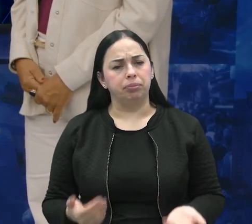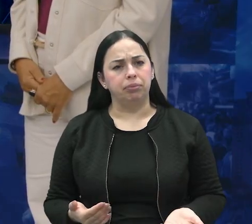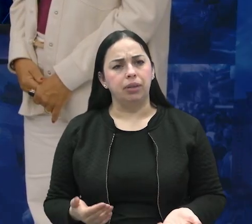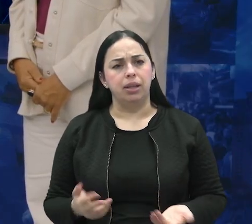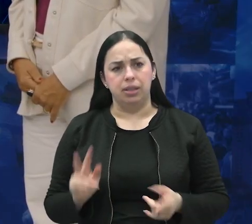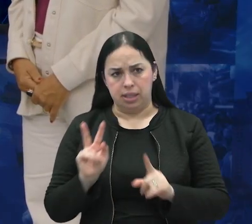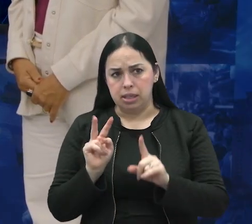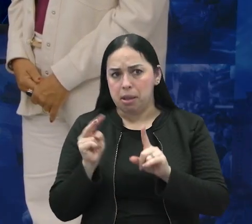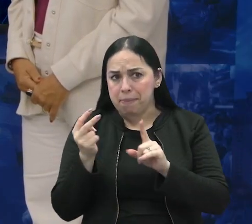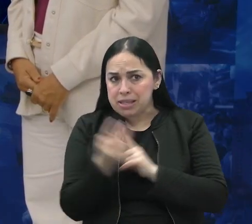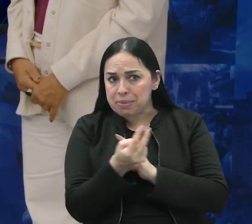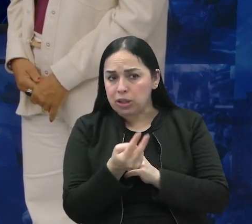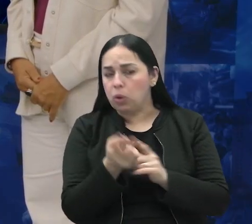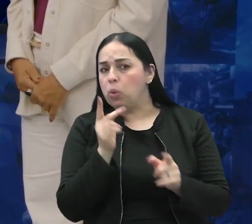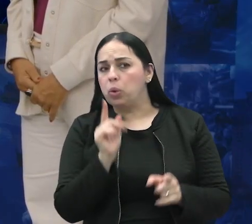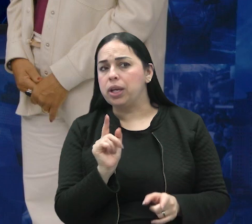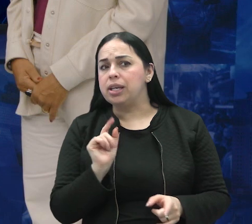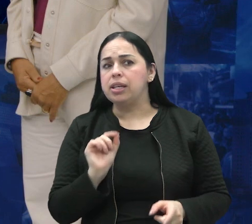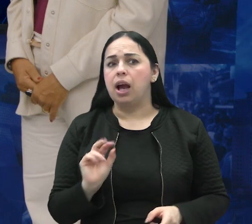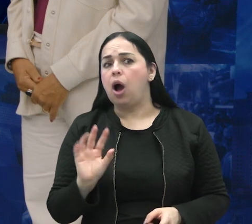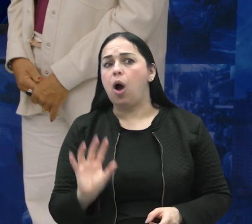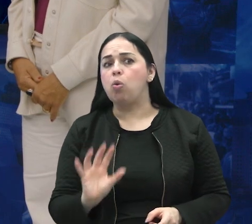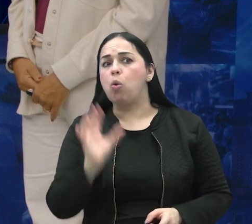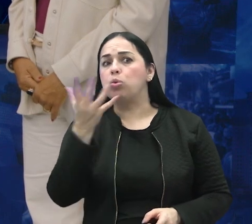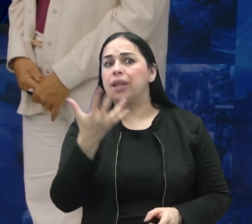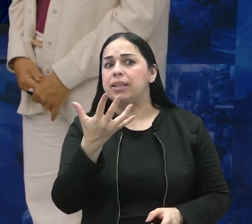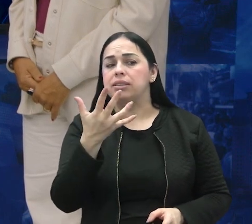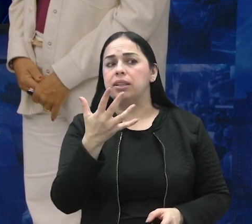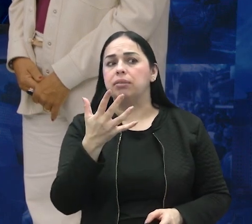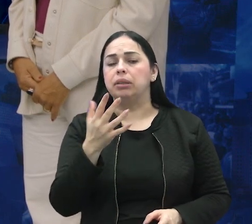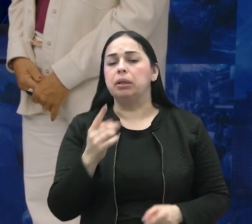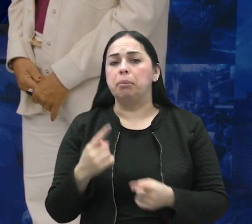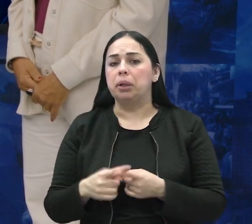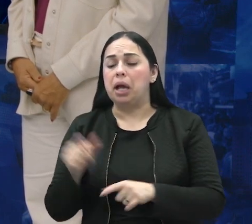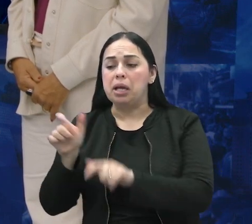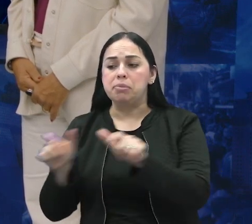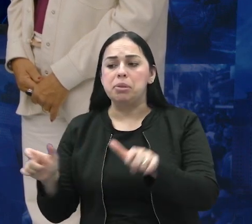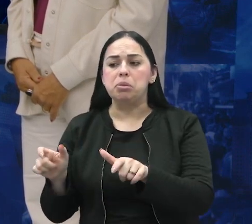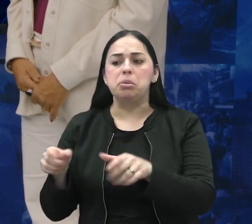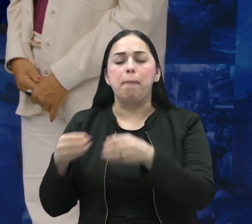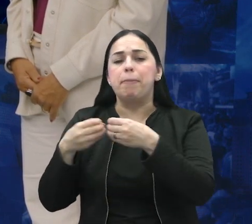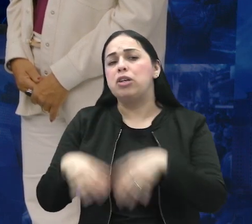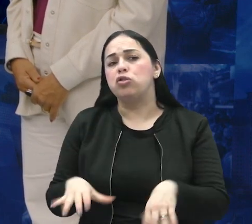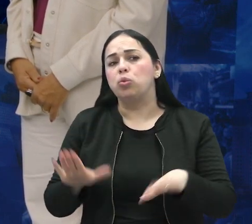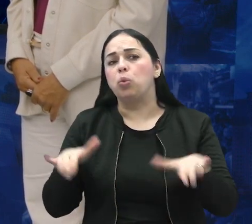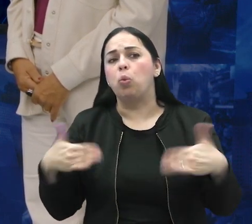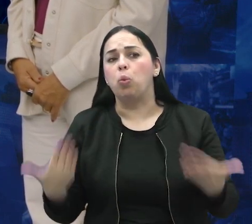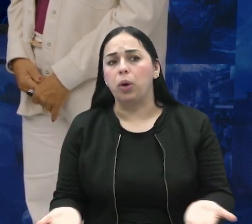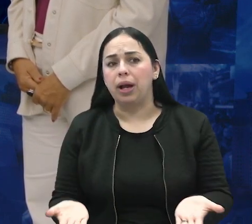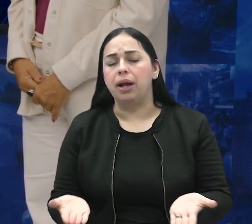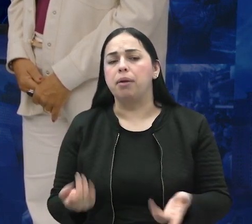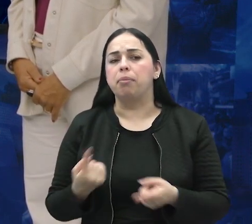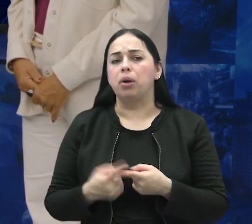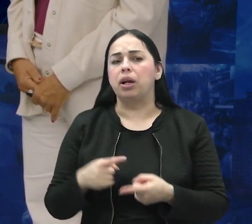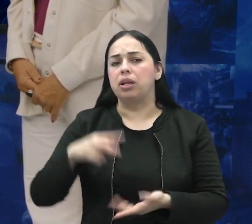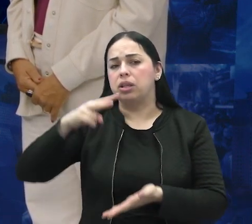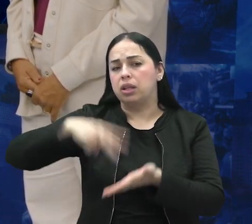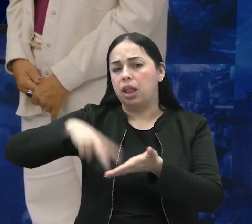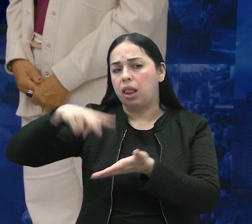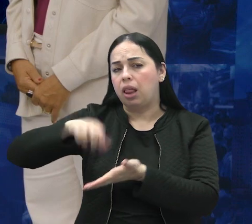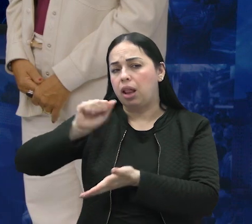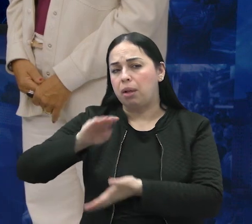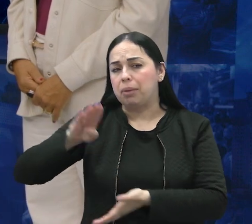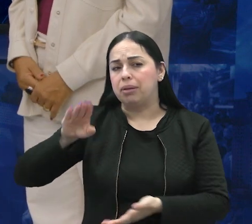dentro dessa perspectiva, né, qual que é o impacto para o país e no dia a dia das pessoas também, sendo